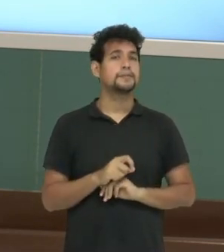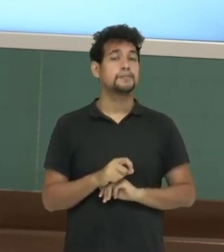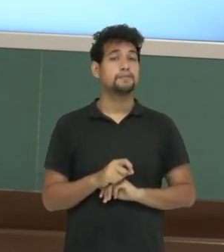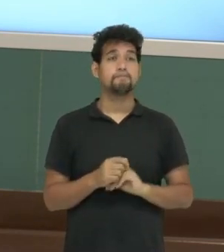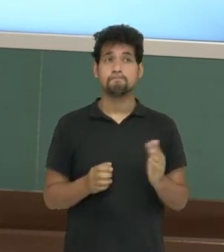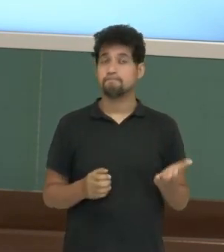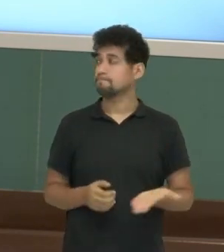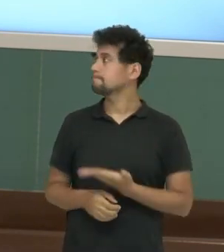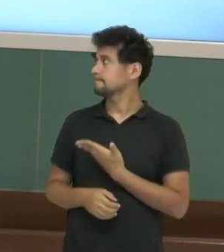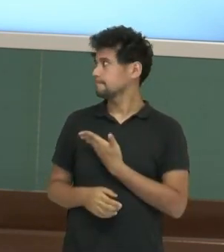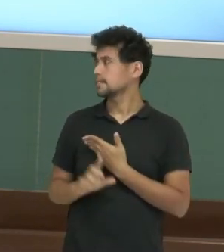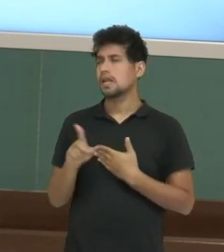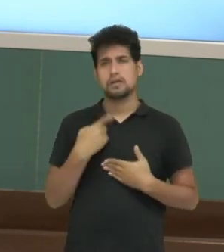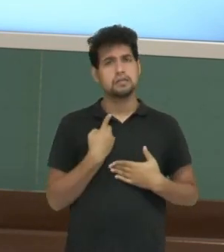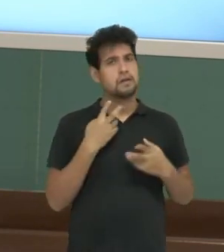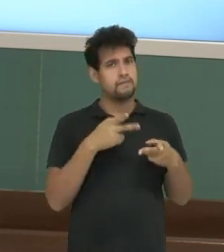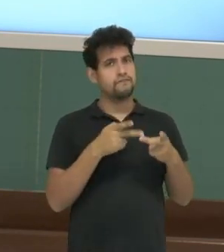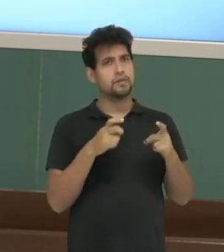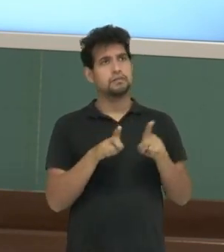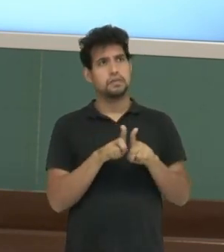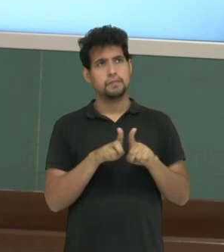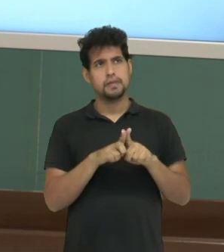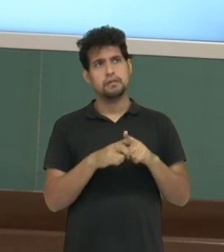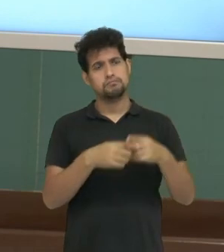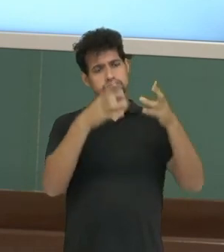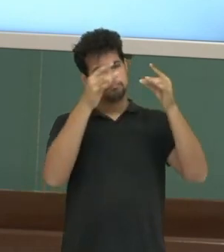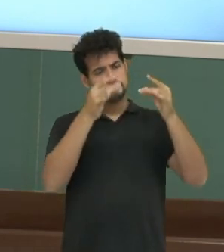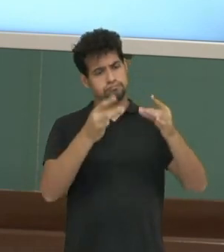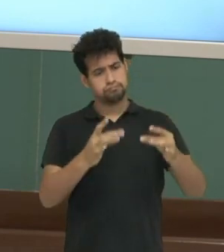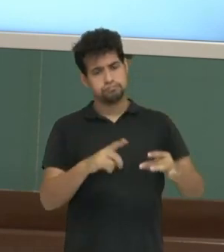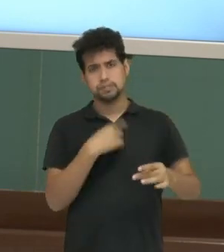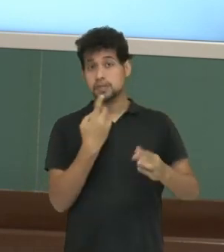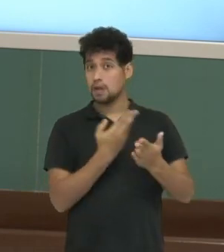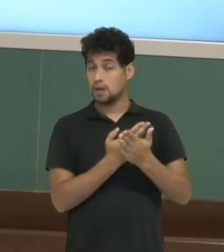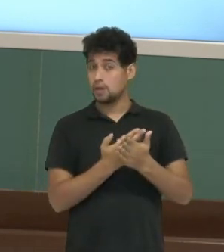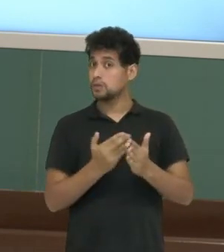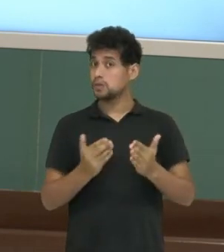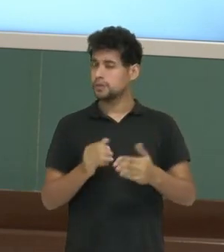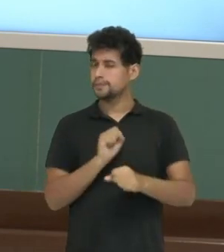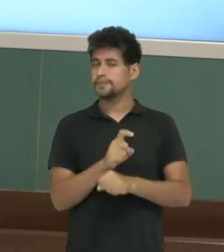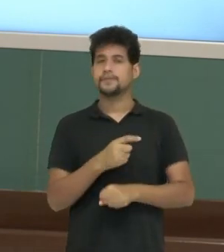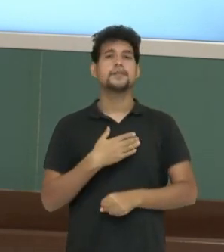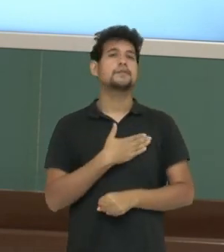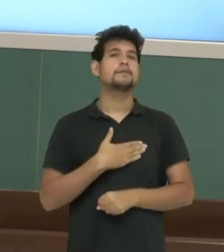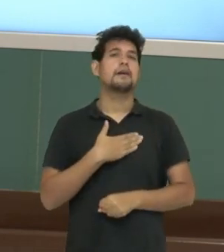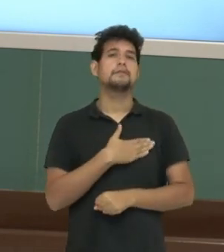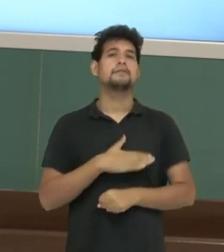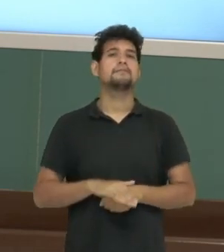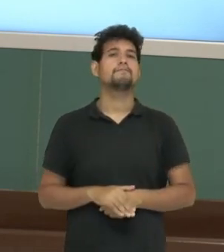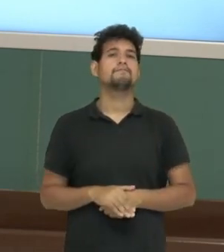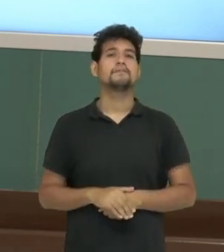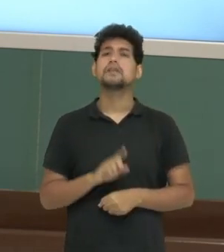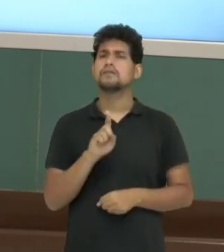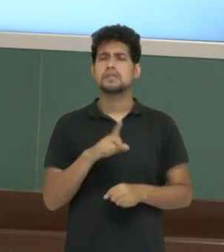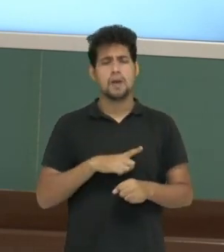aqui, né, que nós vimos, são esses requisitos aqui que nós vimos na aula de hoje. Eu espero que você tenha gostado,